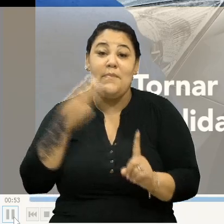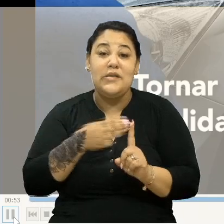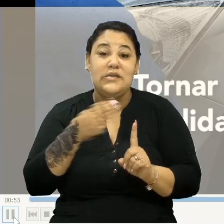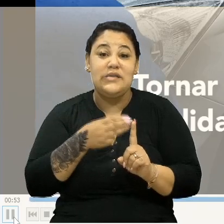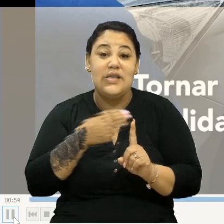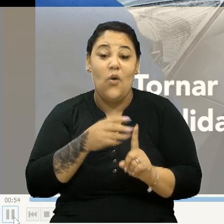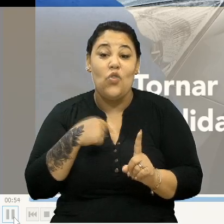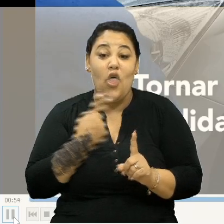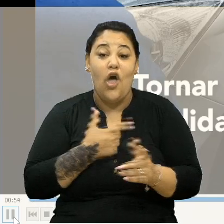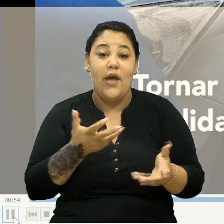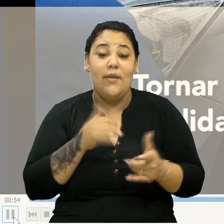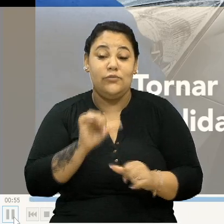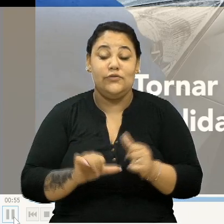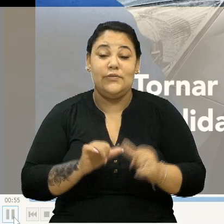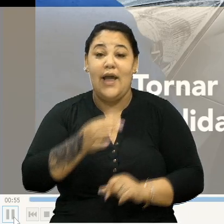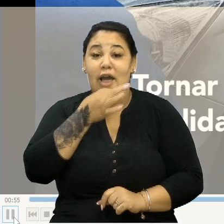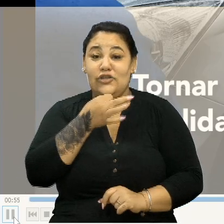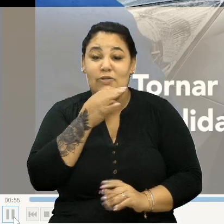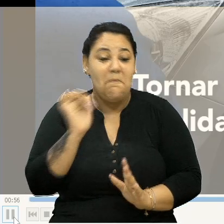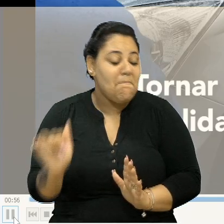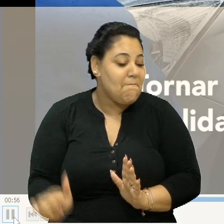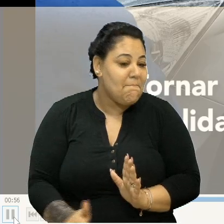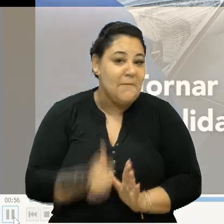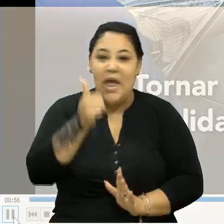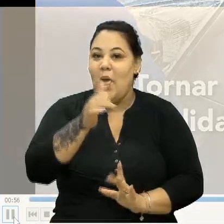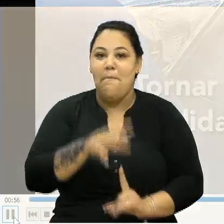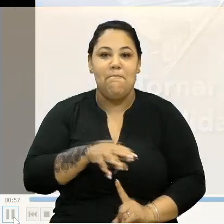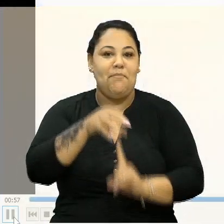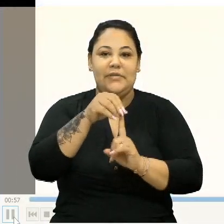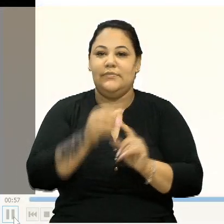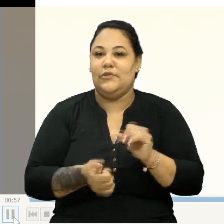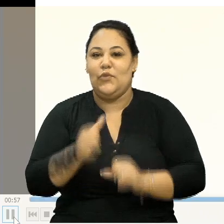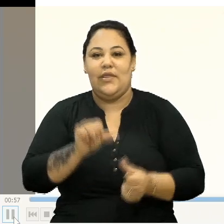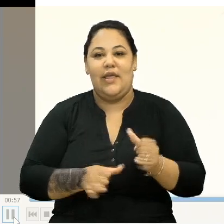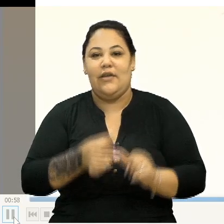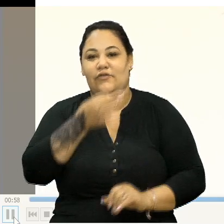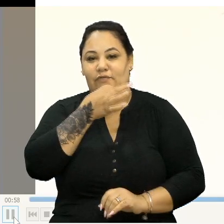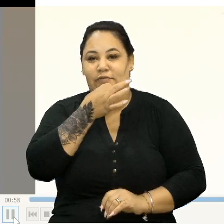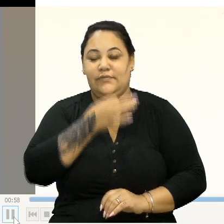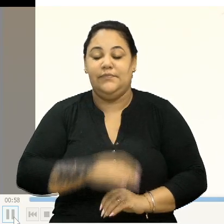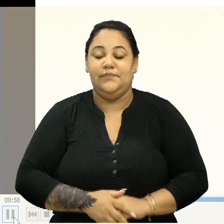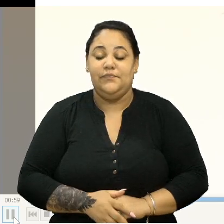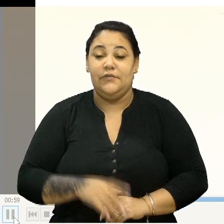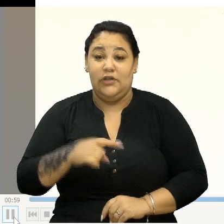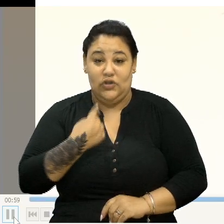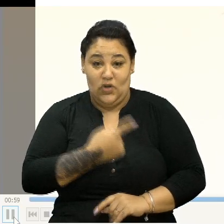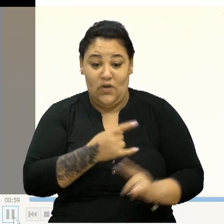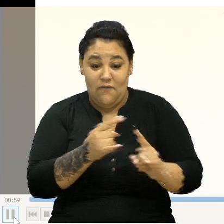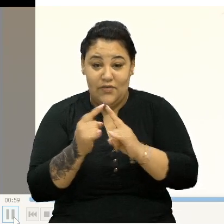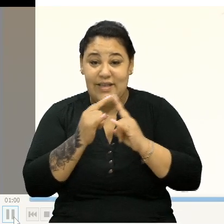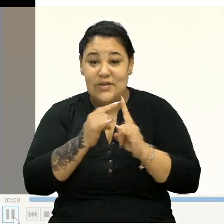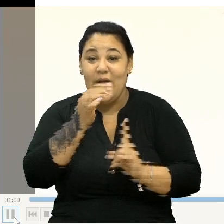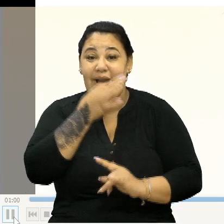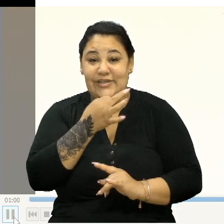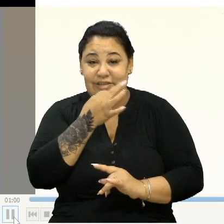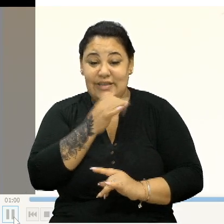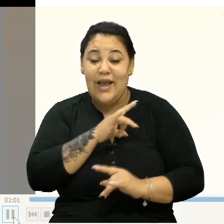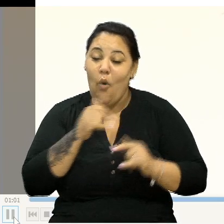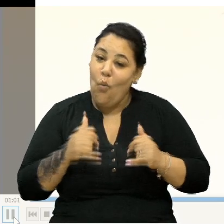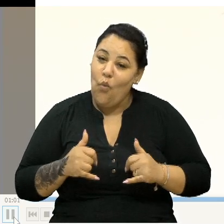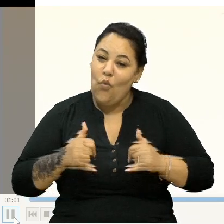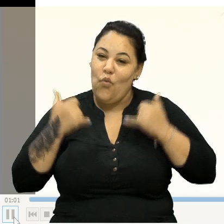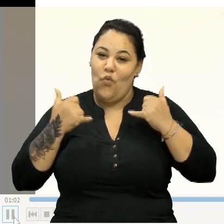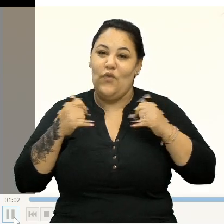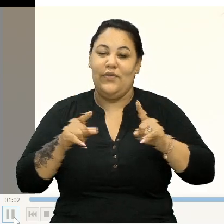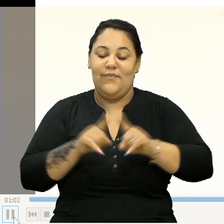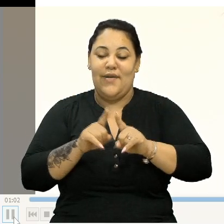Caxias do Sul uma referência em qualidade de vida. A Fundação Caxias orgulha-se de